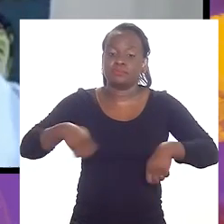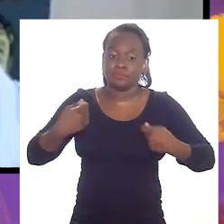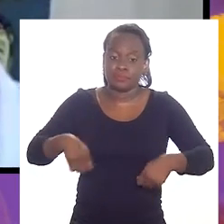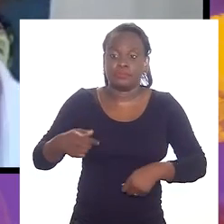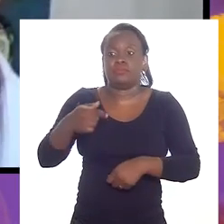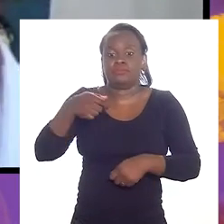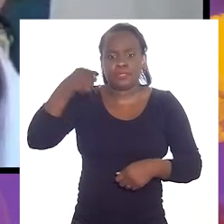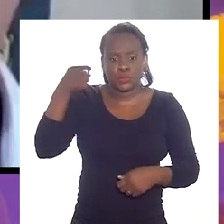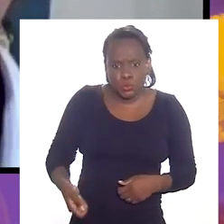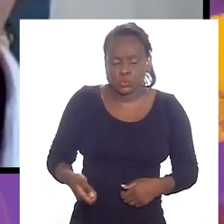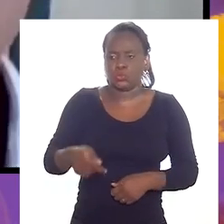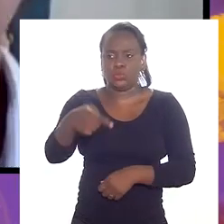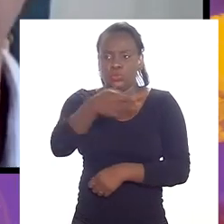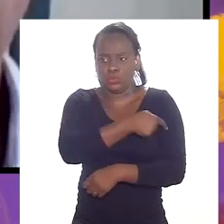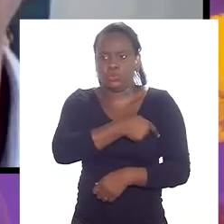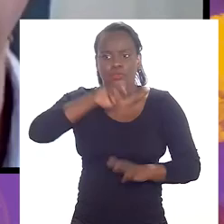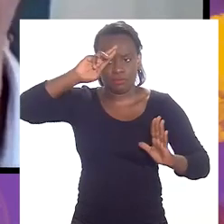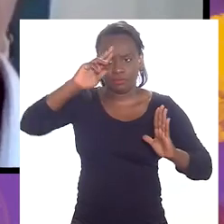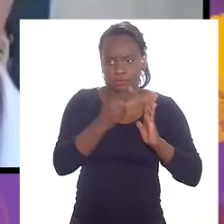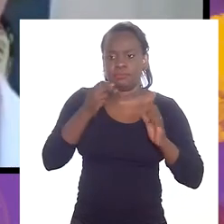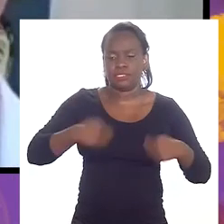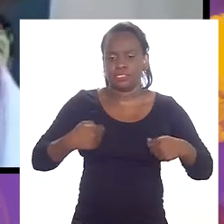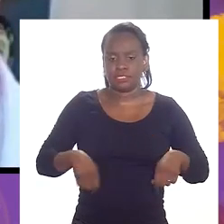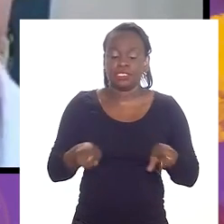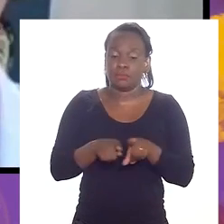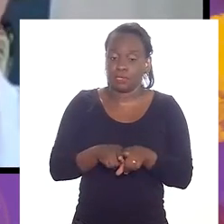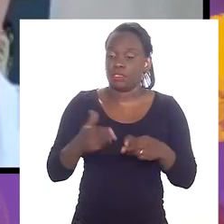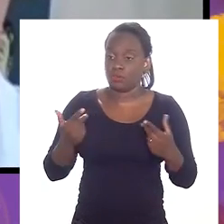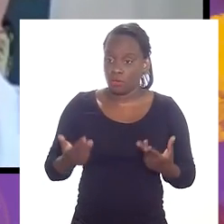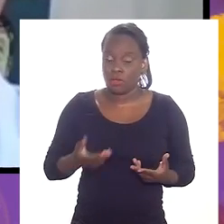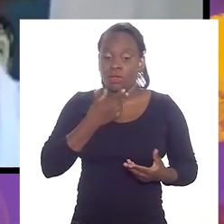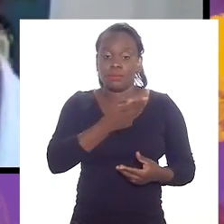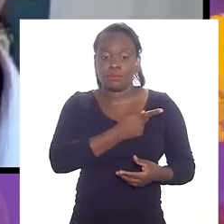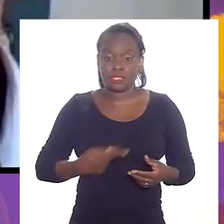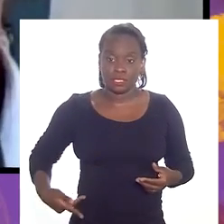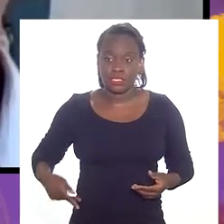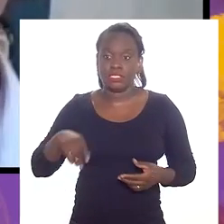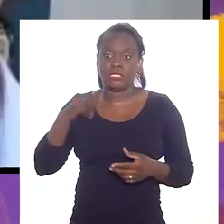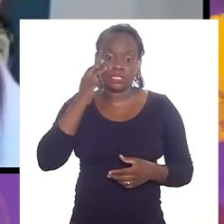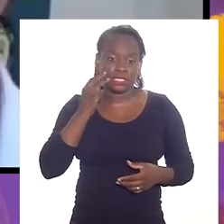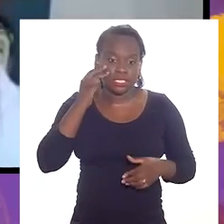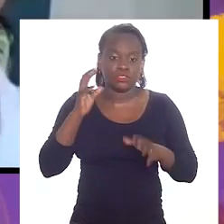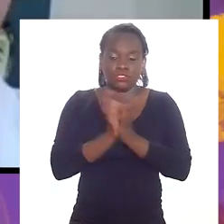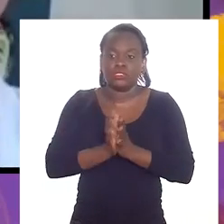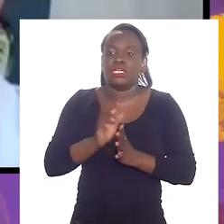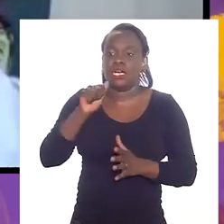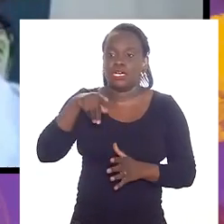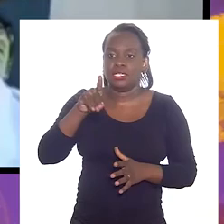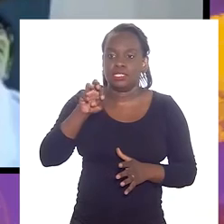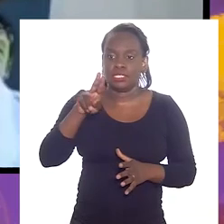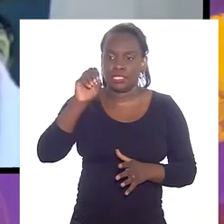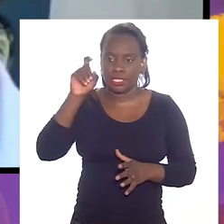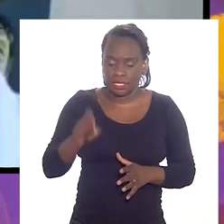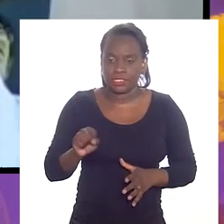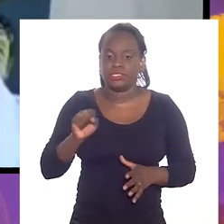no programa devem ser rigorosamente respeitados e o mesmo fez o presidente do Santos Andres